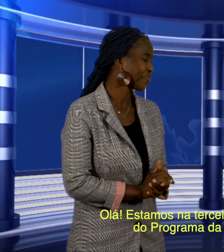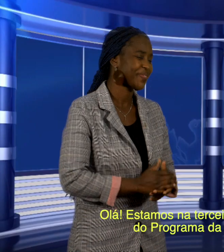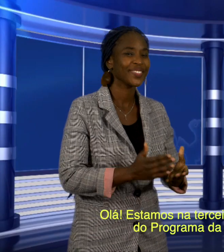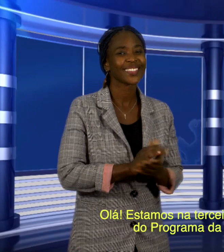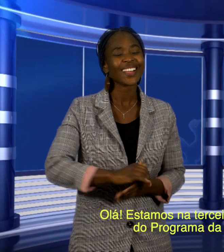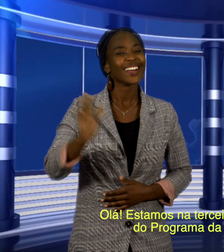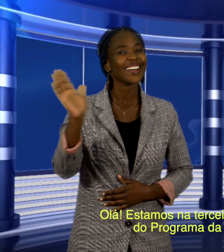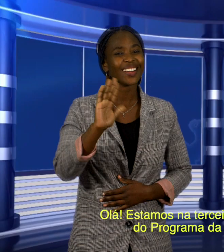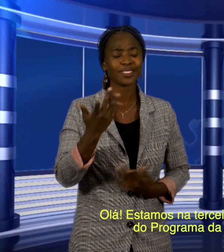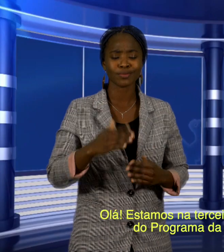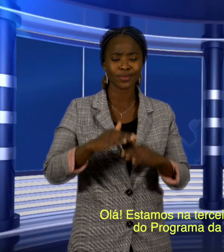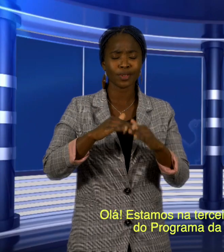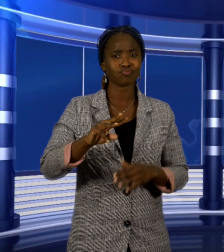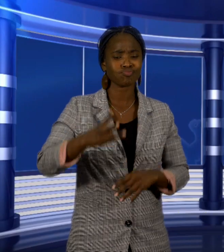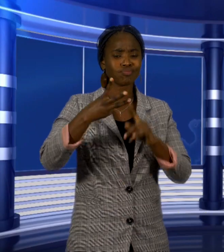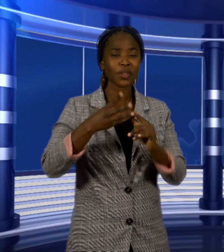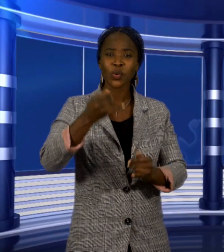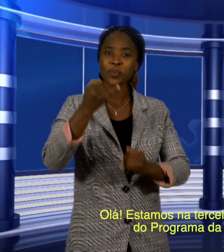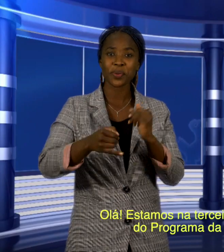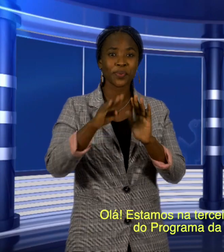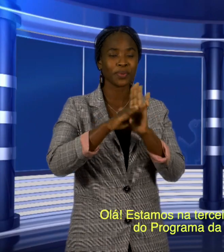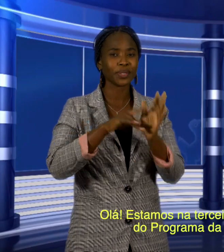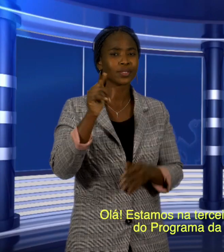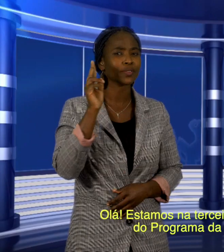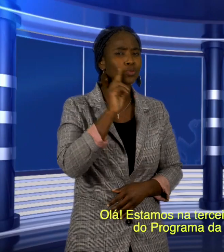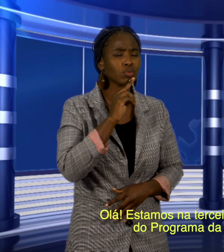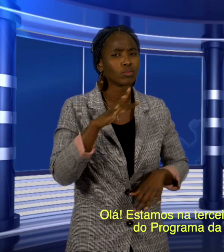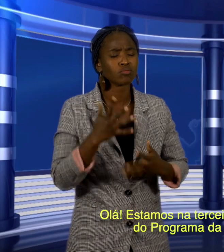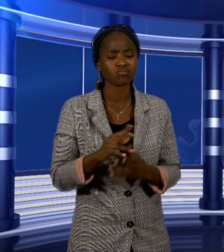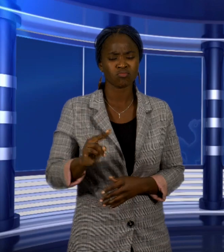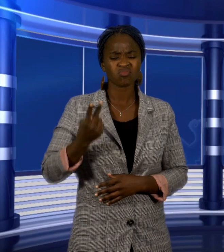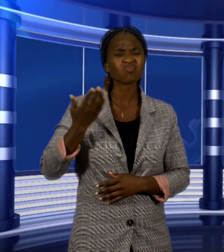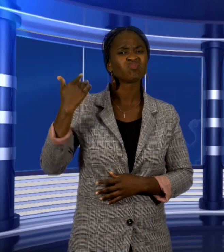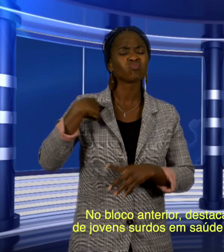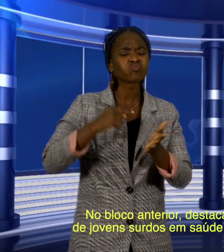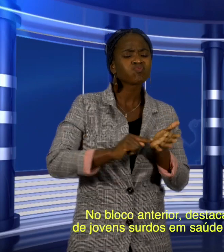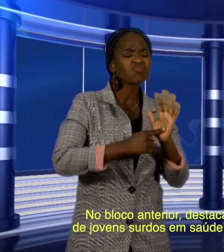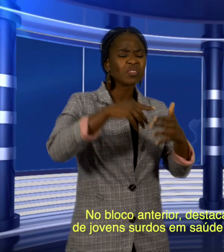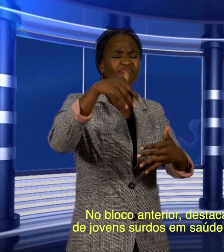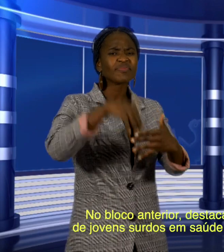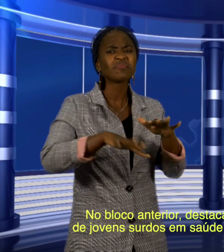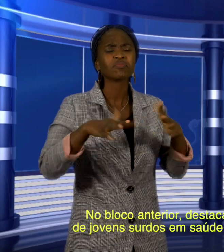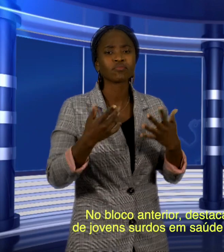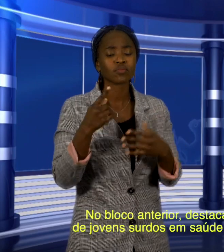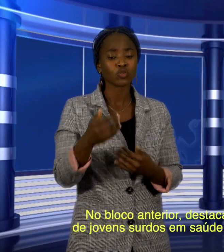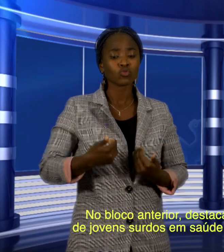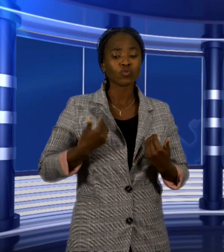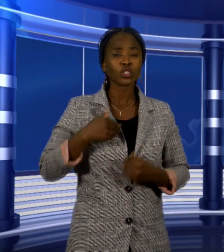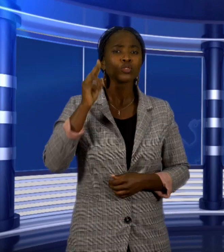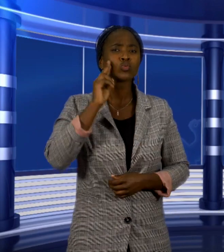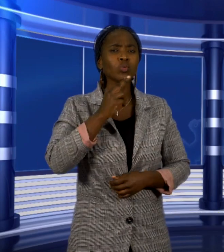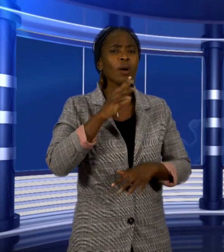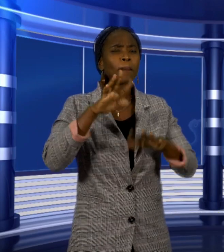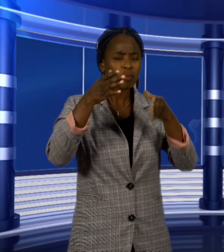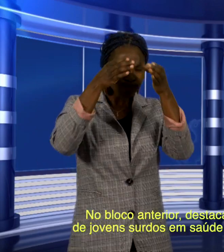Olá Estamos na terceira e última parte do programa da TV Surdo No bloco anterior destacamos a